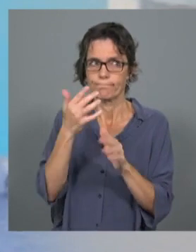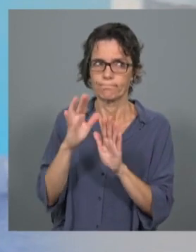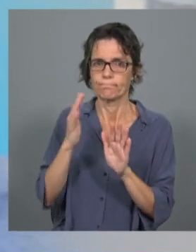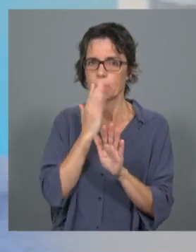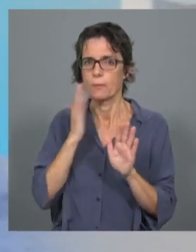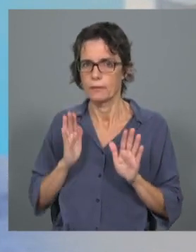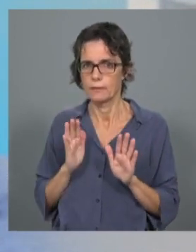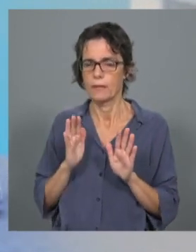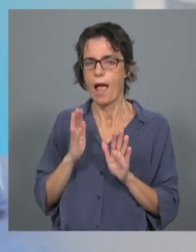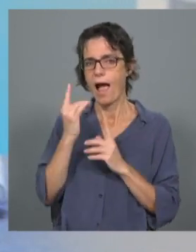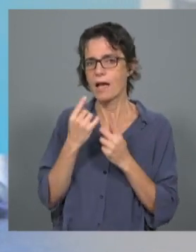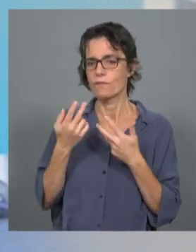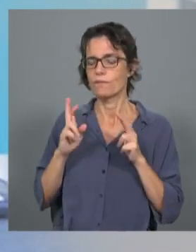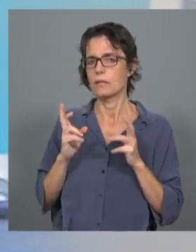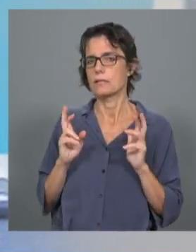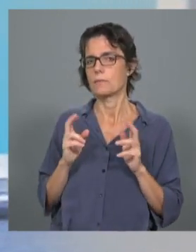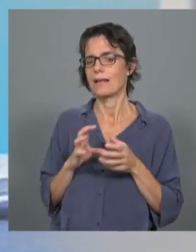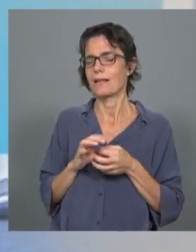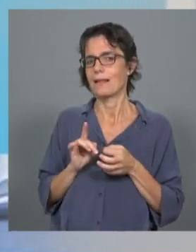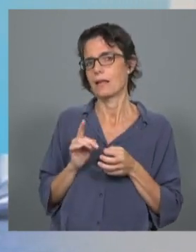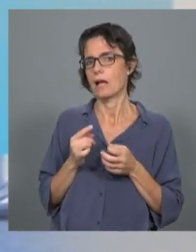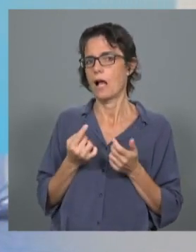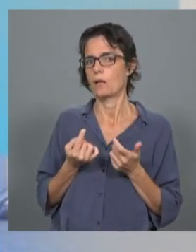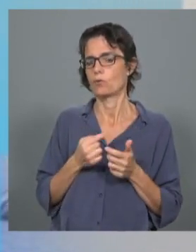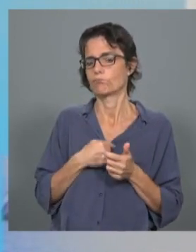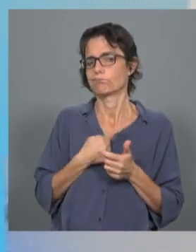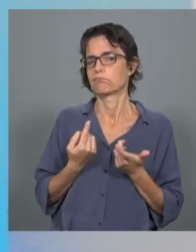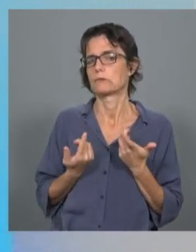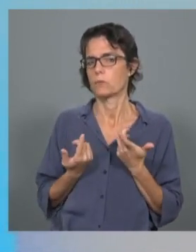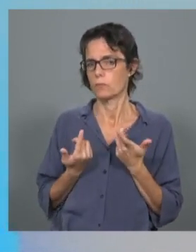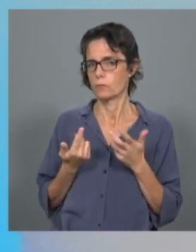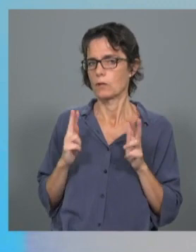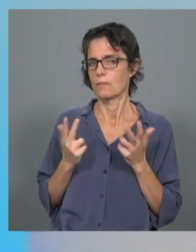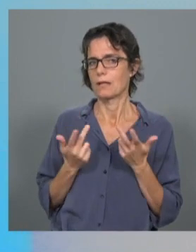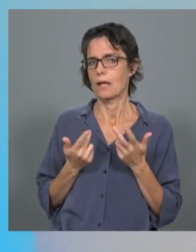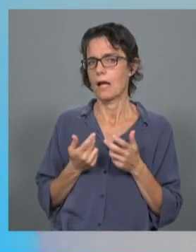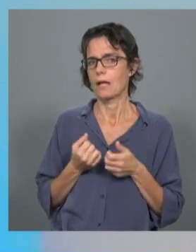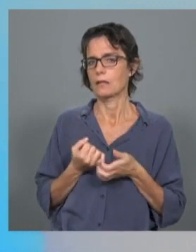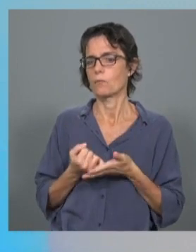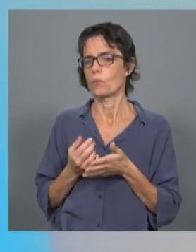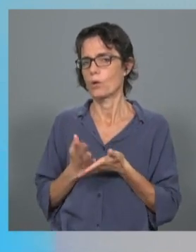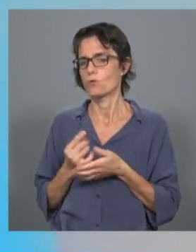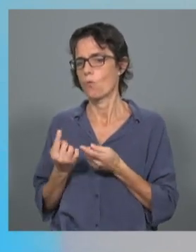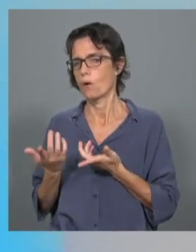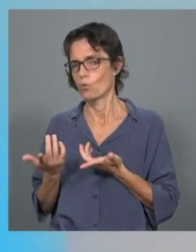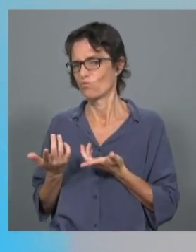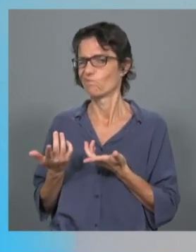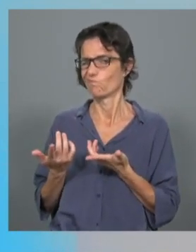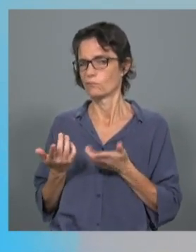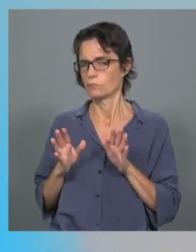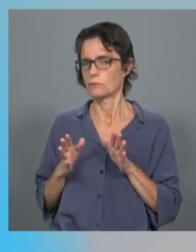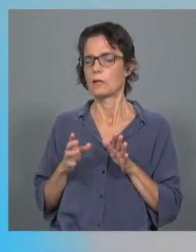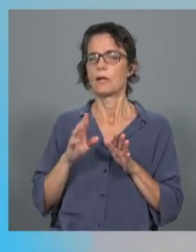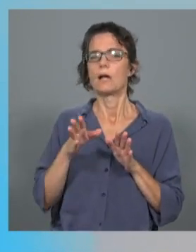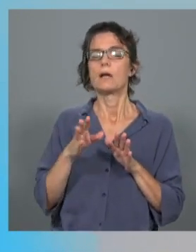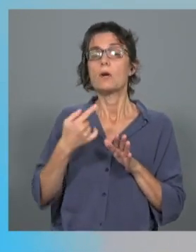um individualismo e de um egoísmo ao serviço de alguns, ainda que a palavra liberdade lá esteja, não é? Portanto, a liberdade. Portanto, avançamos um bocadinho, digamos